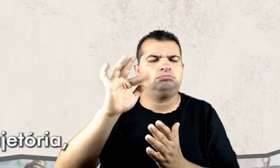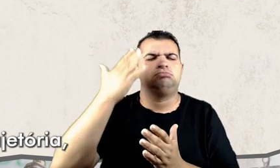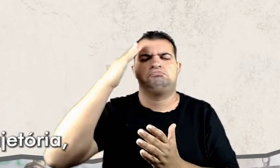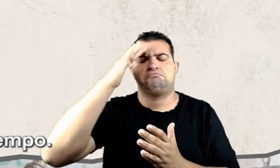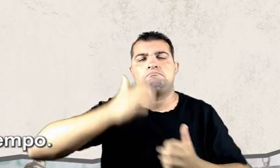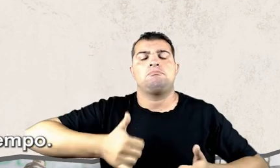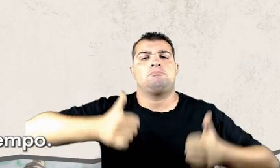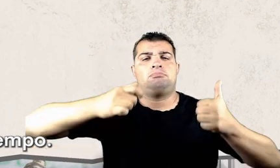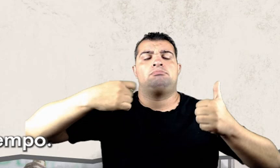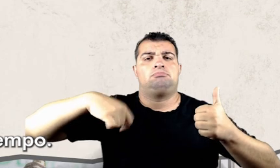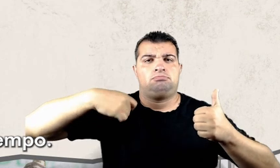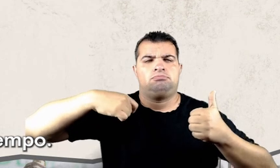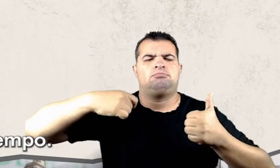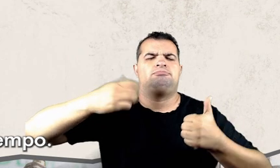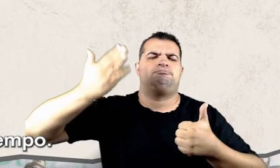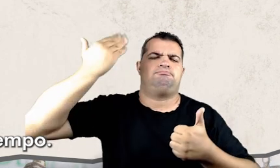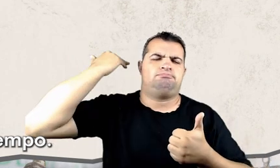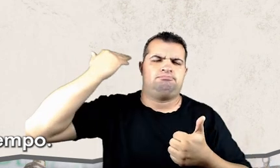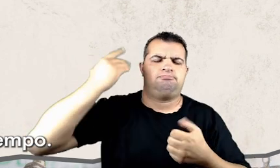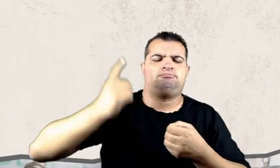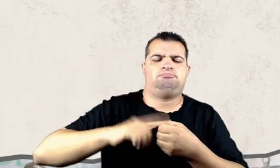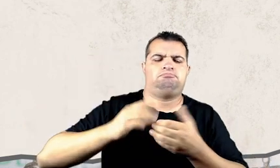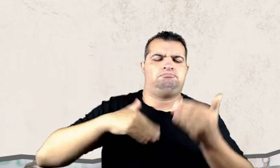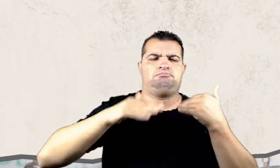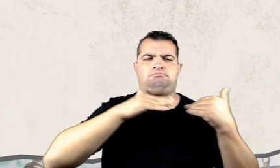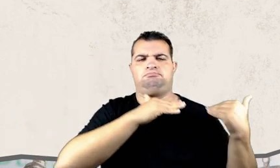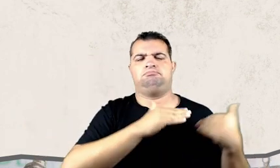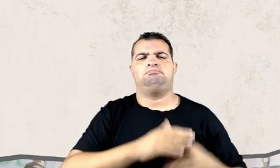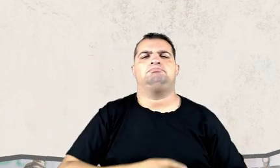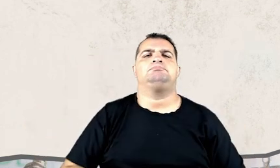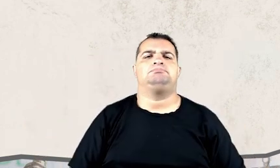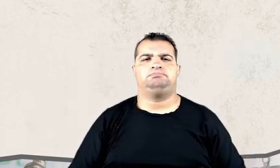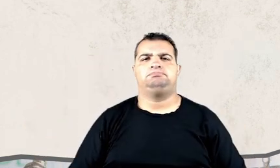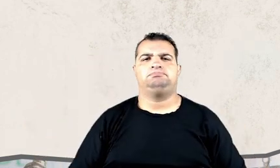essa trajetória, no entanto, é preciso voltar no tempo.